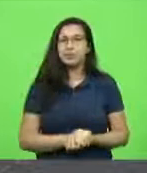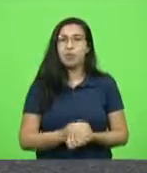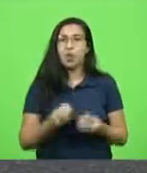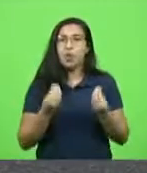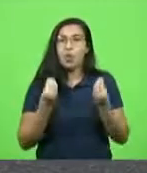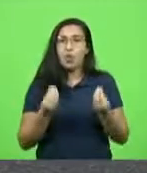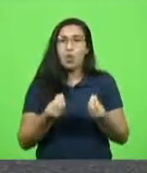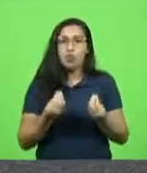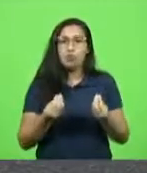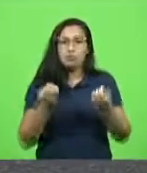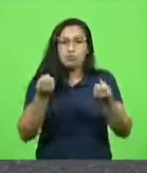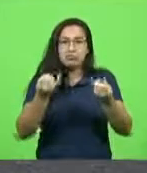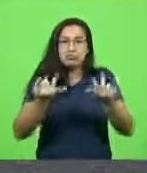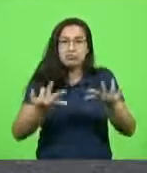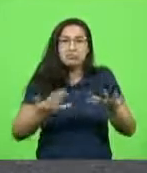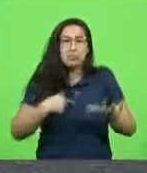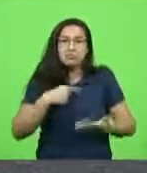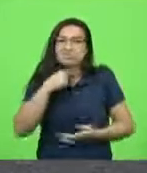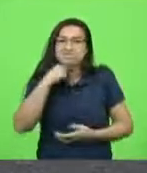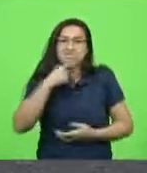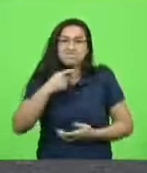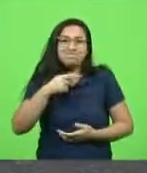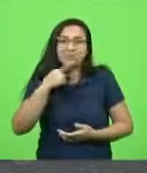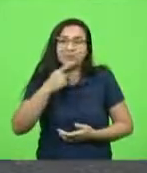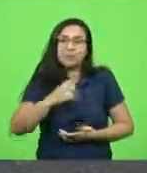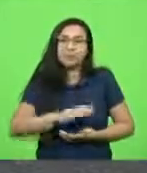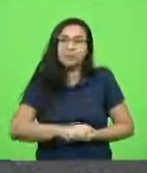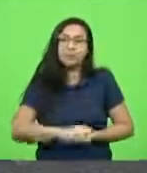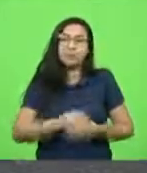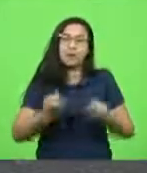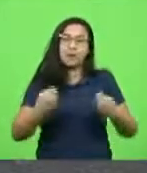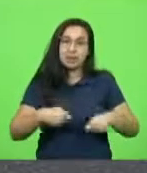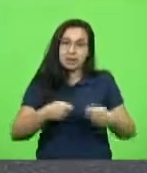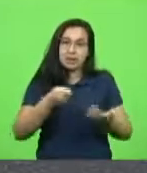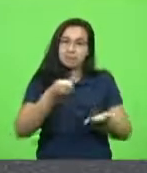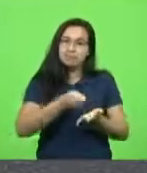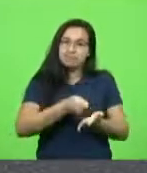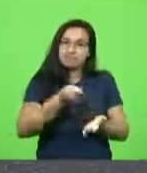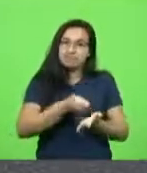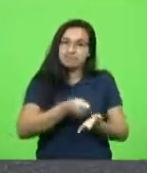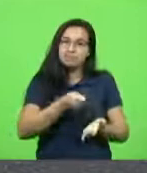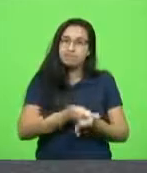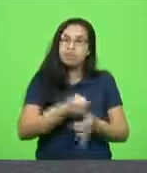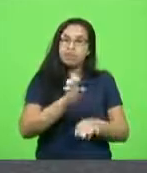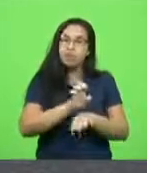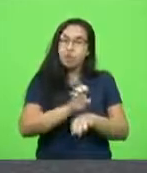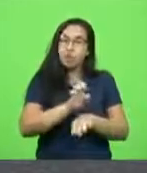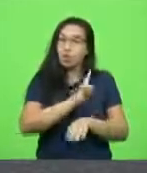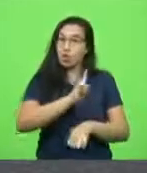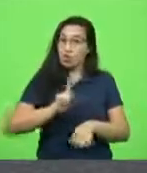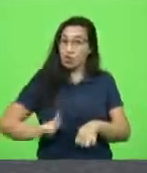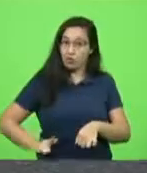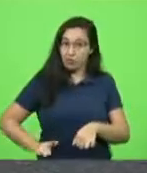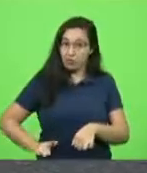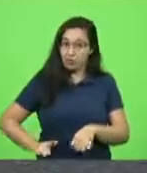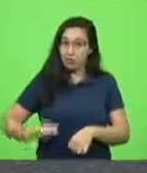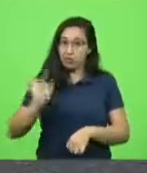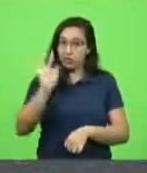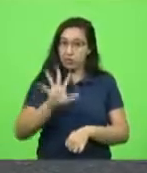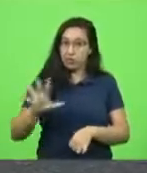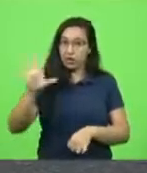conseguir explicar bom então nós temos que realmente cobrar do governo federal que os recursos que são